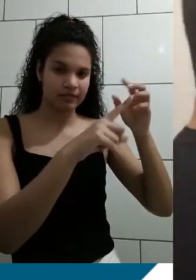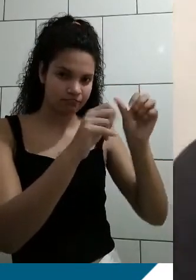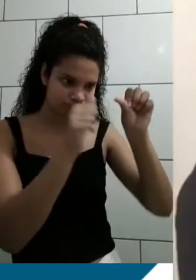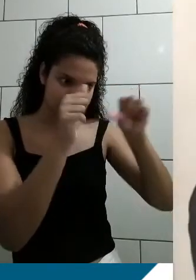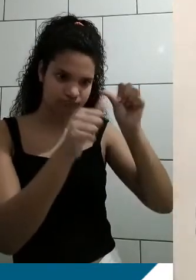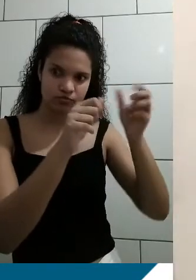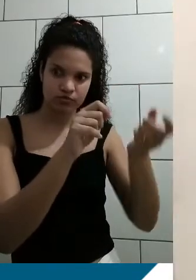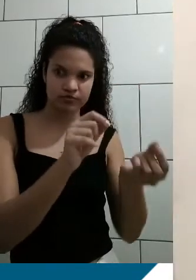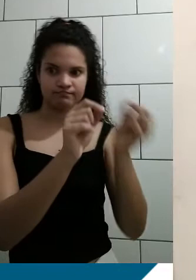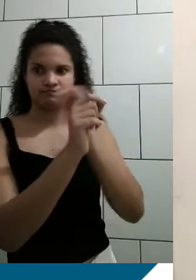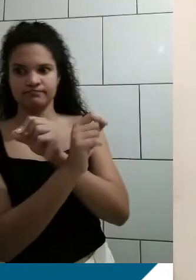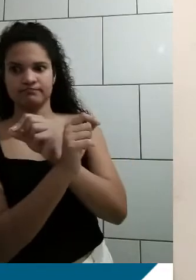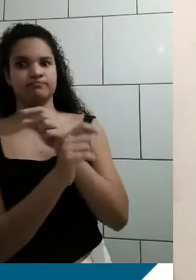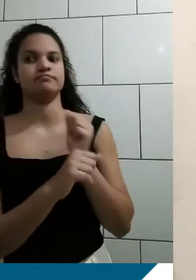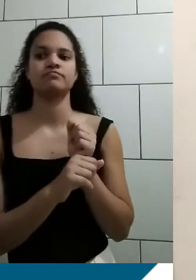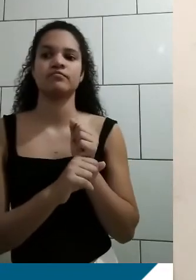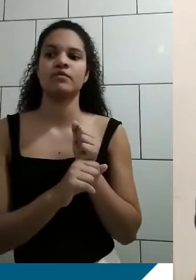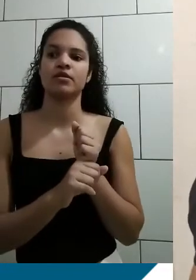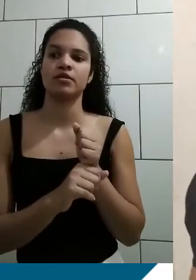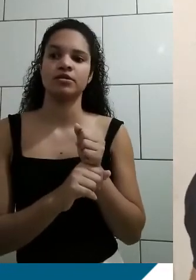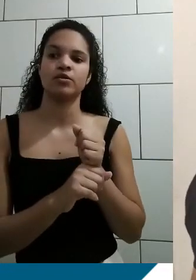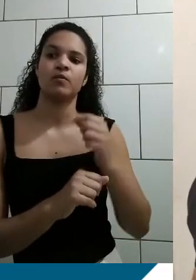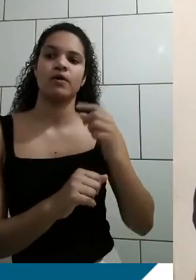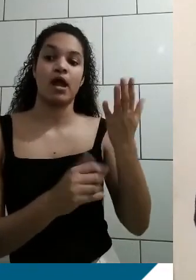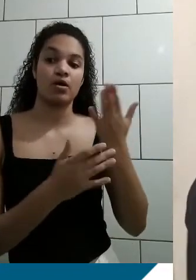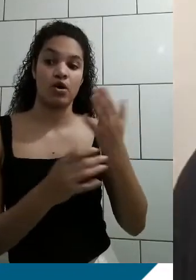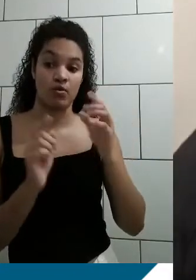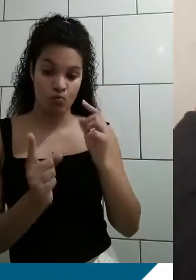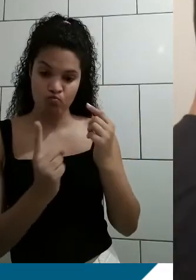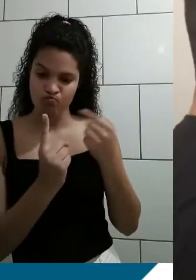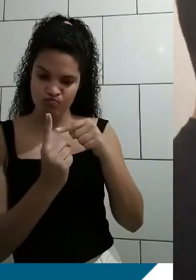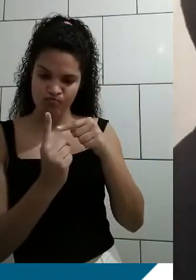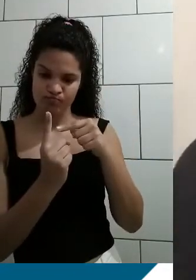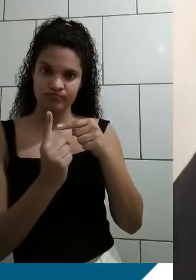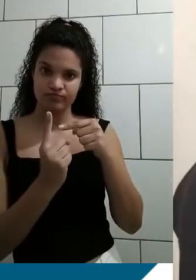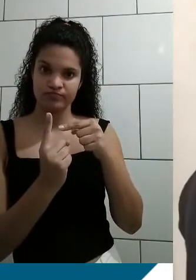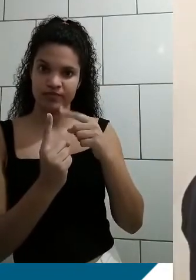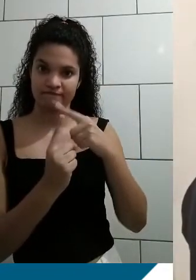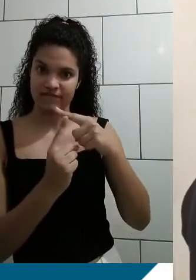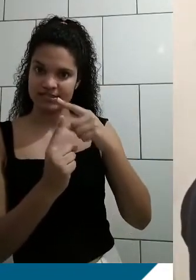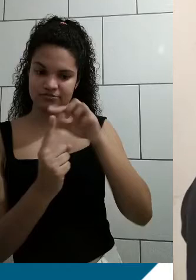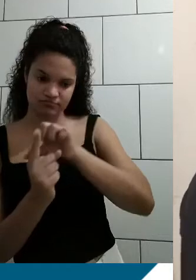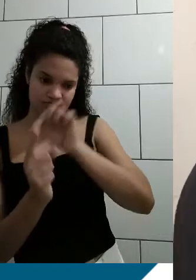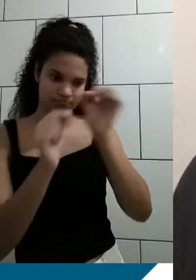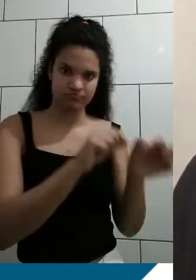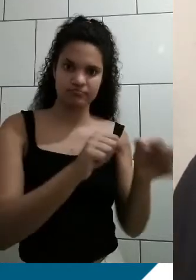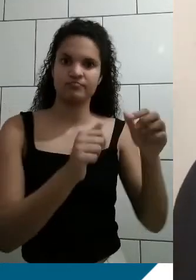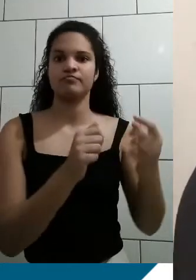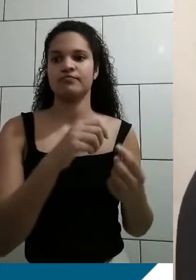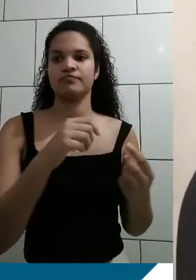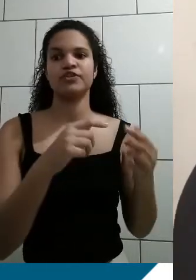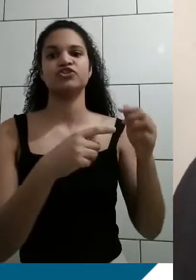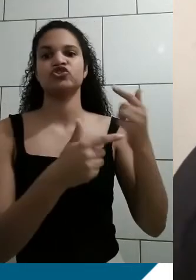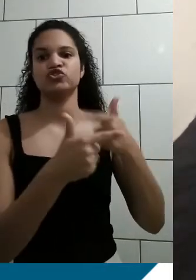centésimo. Essa divisão vai dar 0,01, né? Isso na forma decimal. E quando eu tiro a raiz quadrada, repare